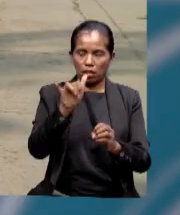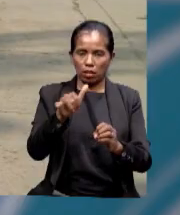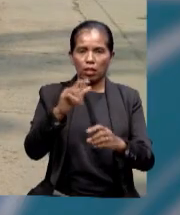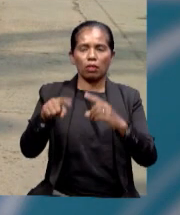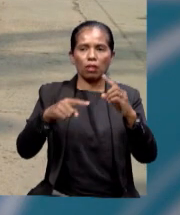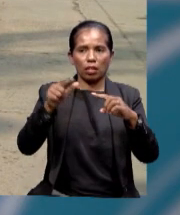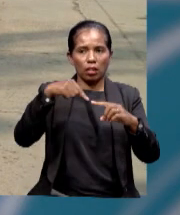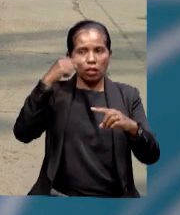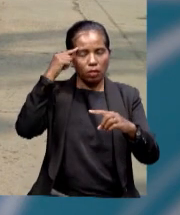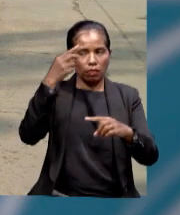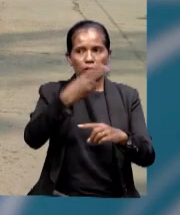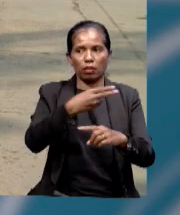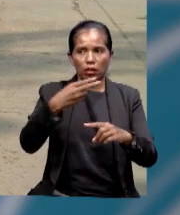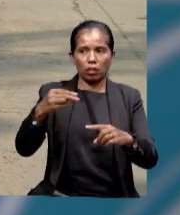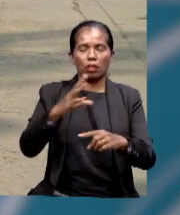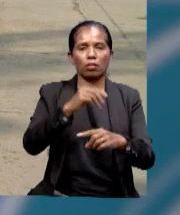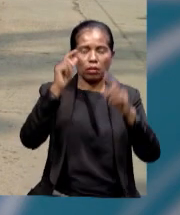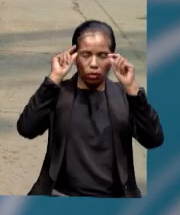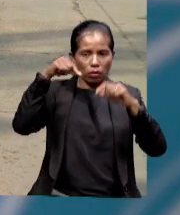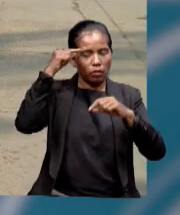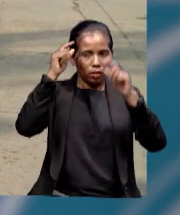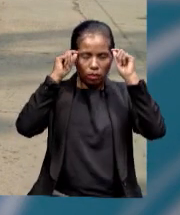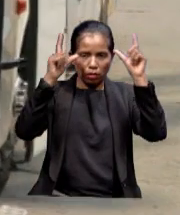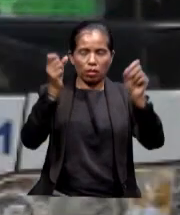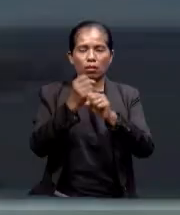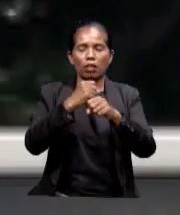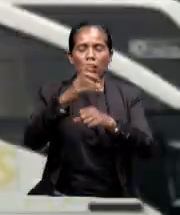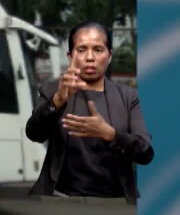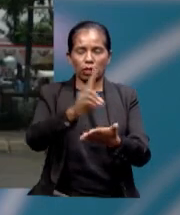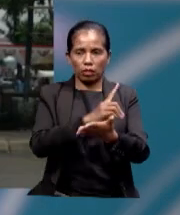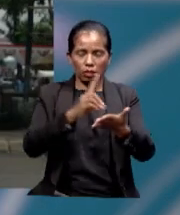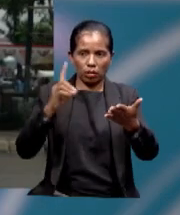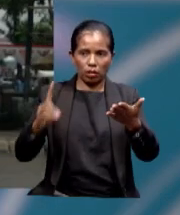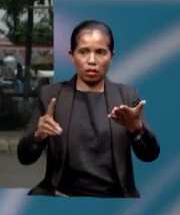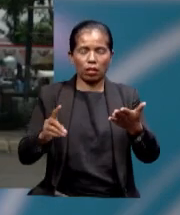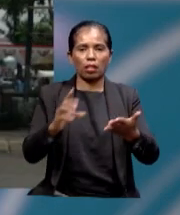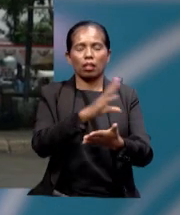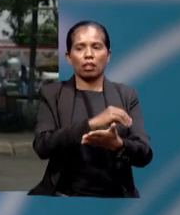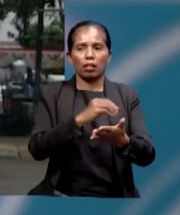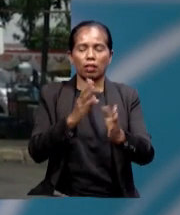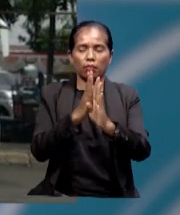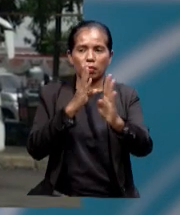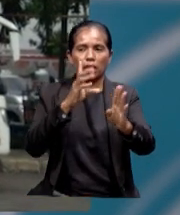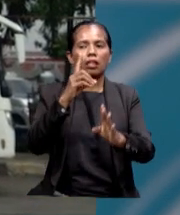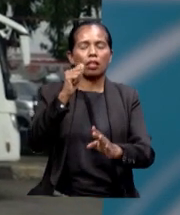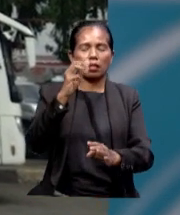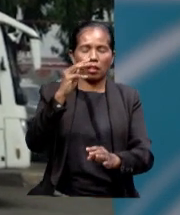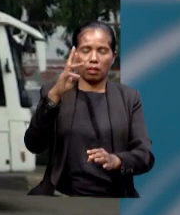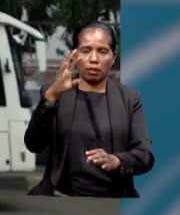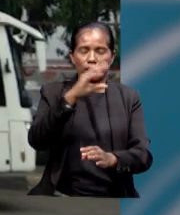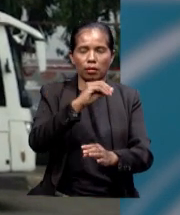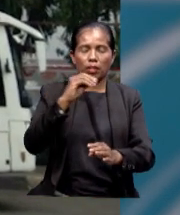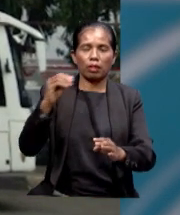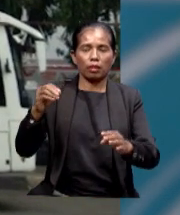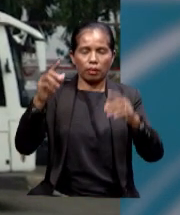o governo indonésio e o governo Timor-Leste a discriminação ba preço entre Bas Dambri no Babadog